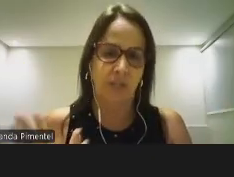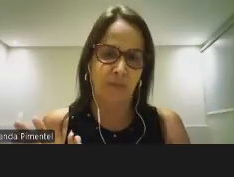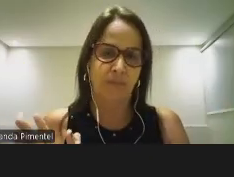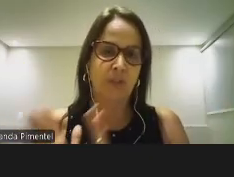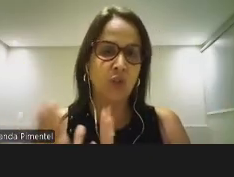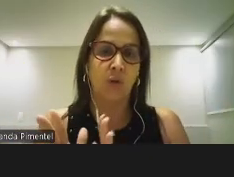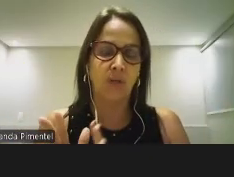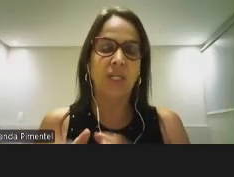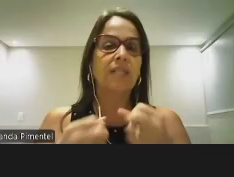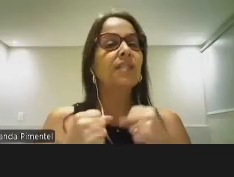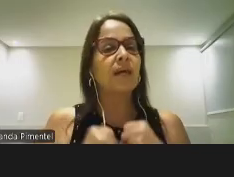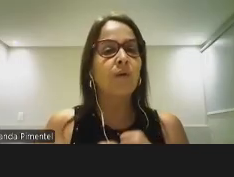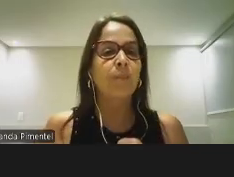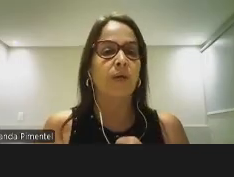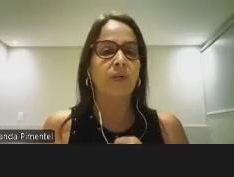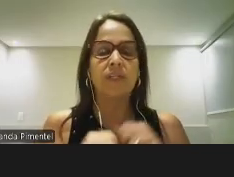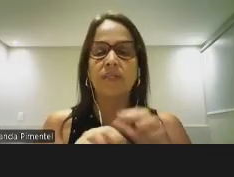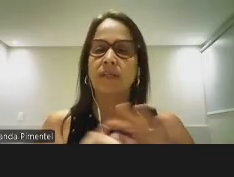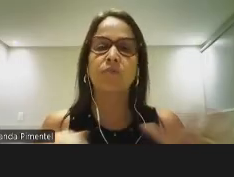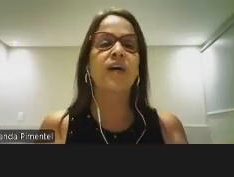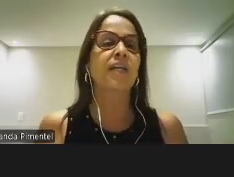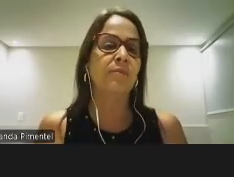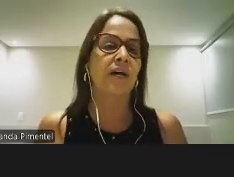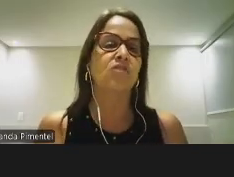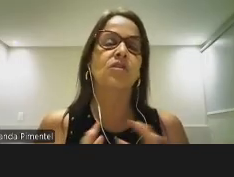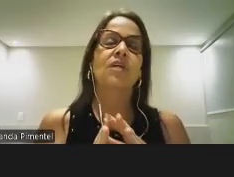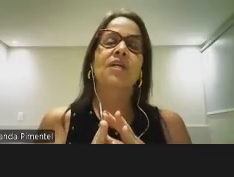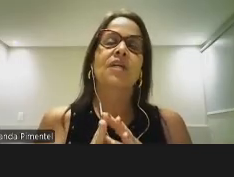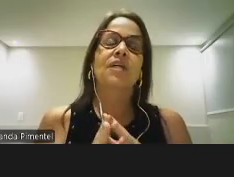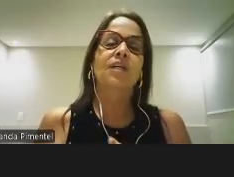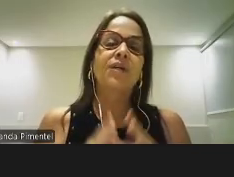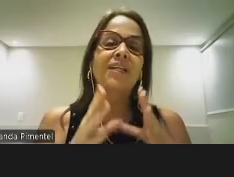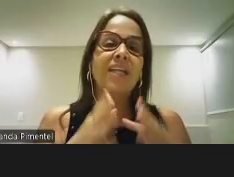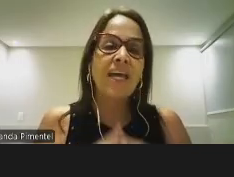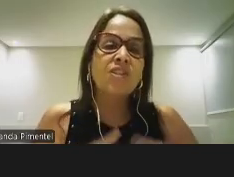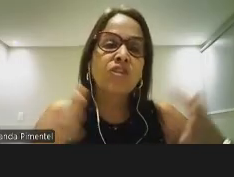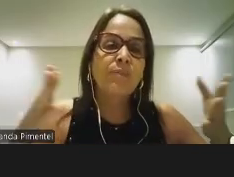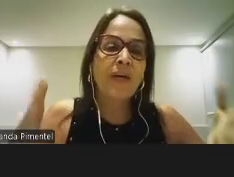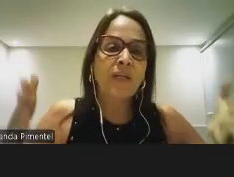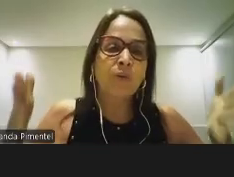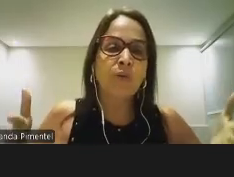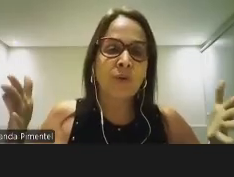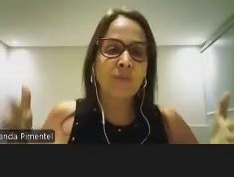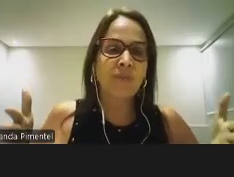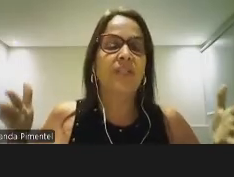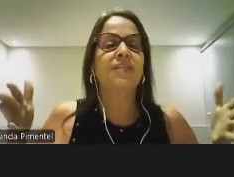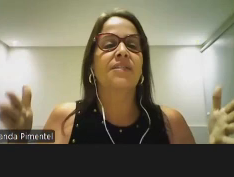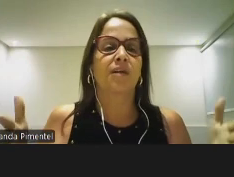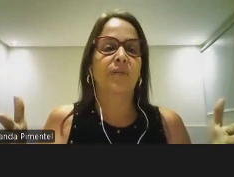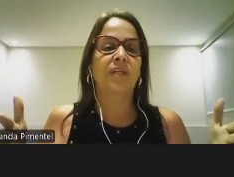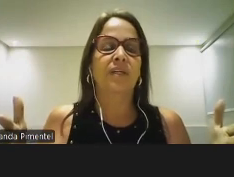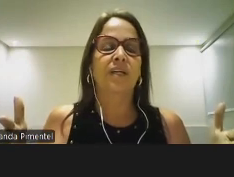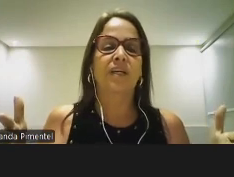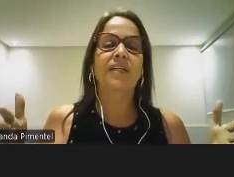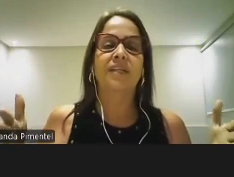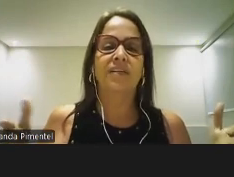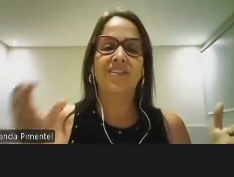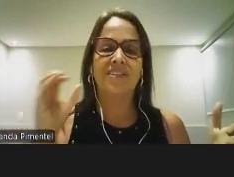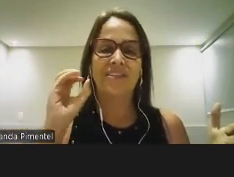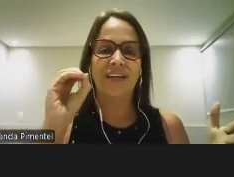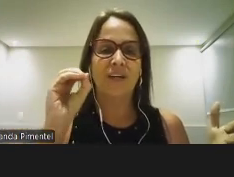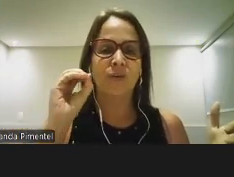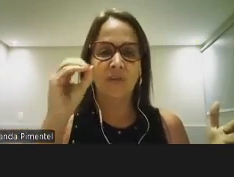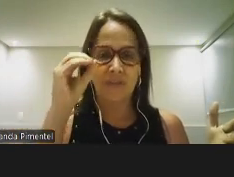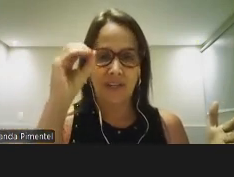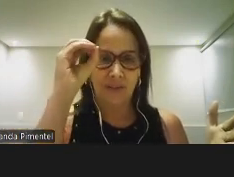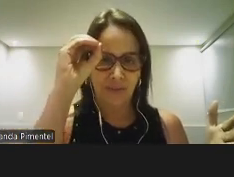4 horas de exame só, e ele interrompeu e disse que não faria mais. E neste período de exame, ele